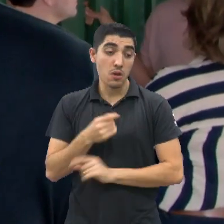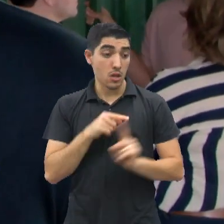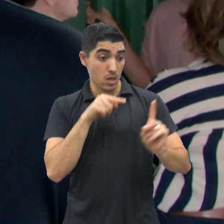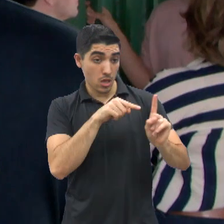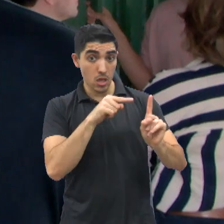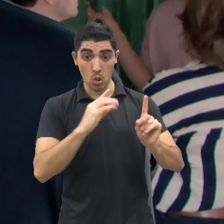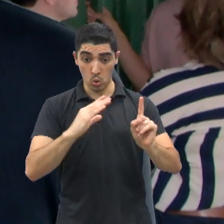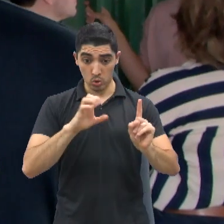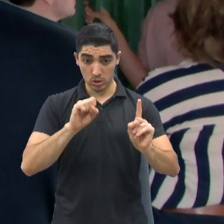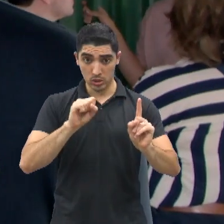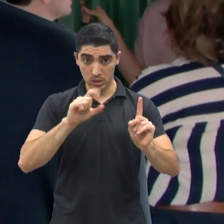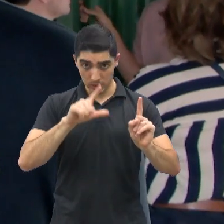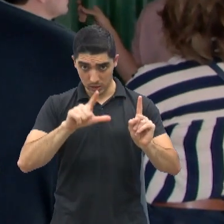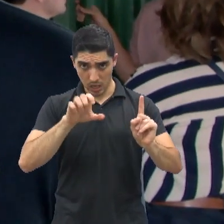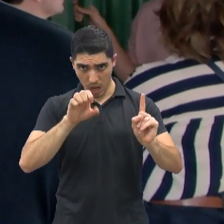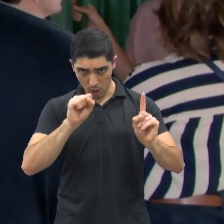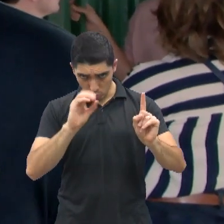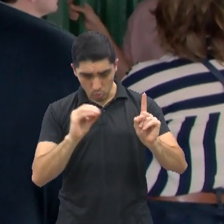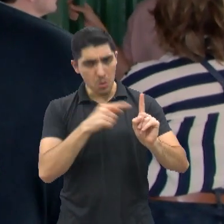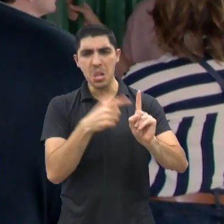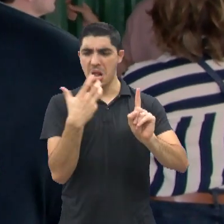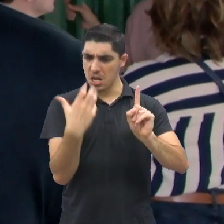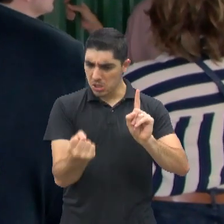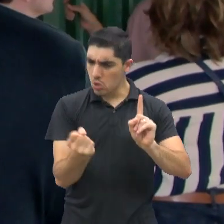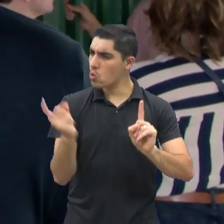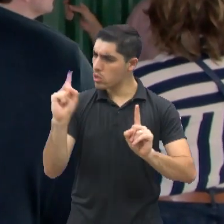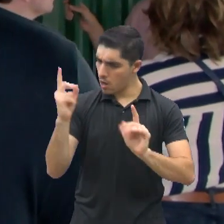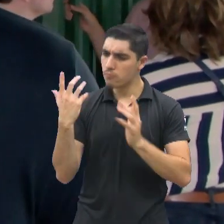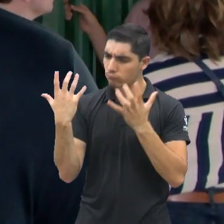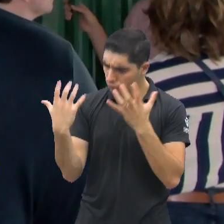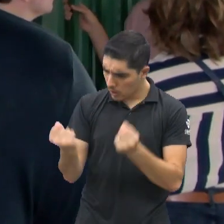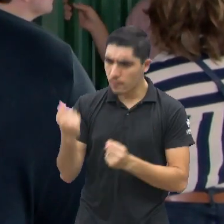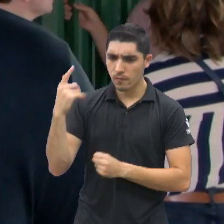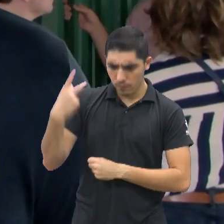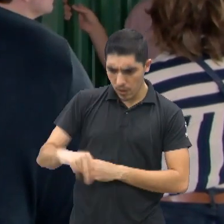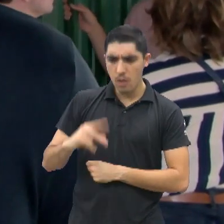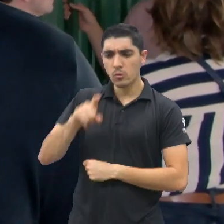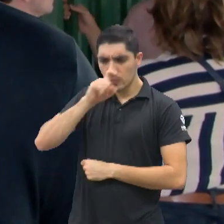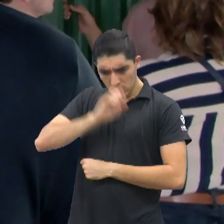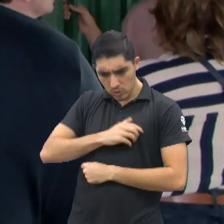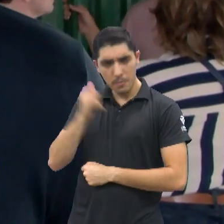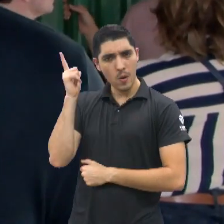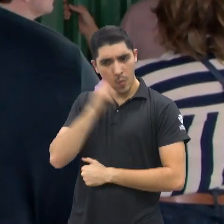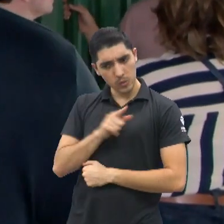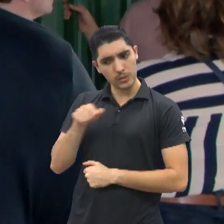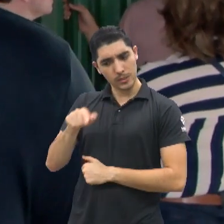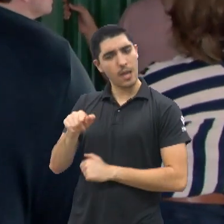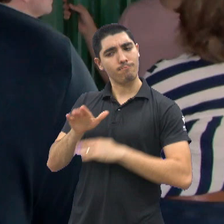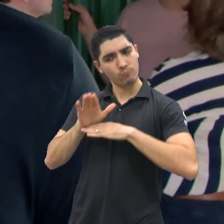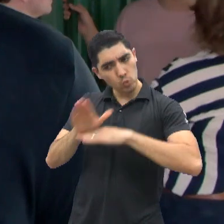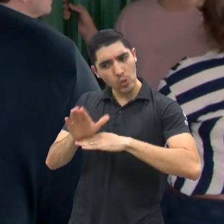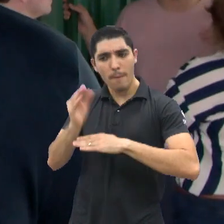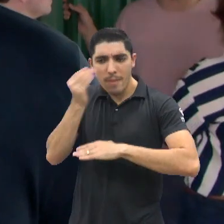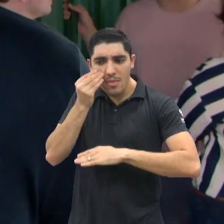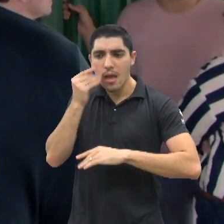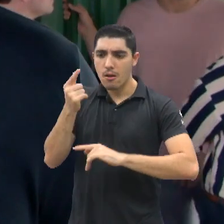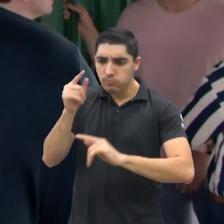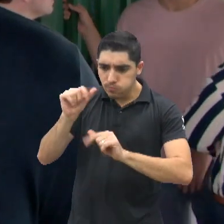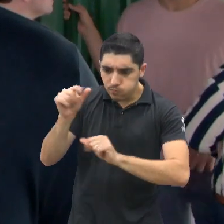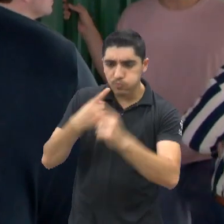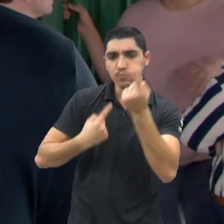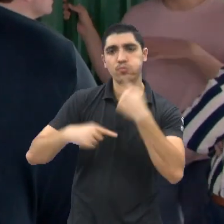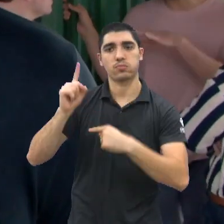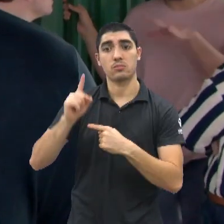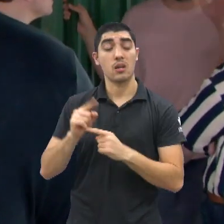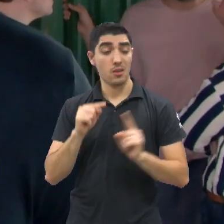abraçou sempre muito solícito sempre ali atuante né para que as coisas acontecessem sempre pensando